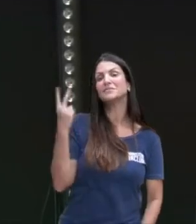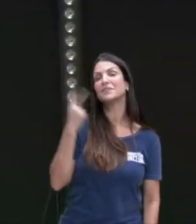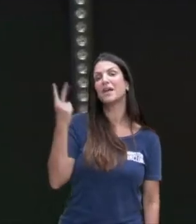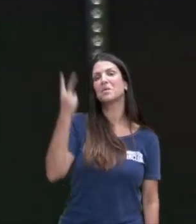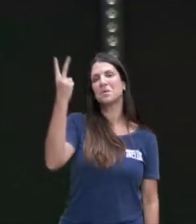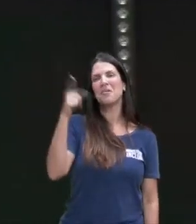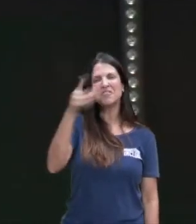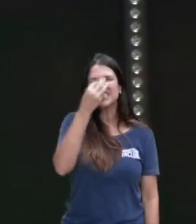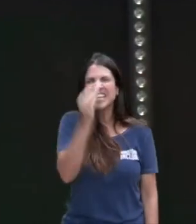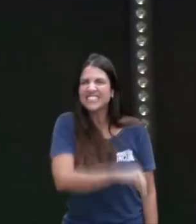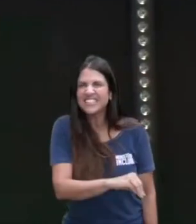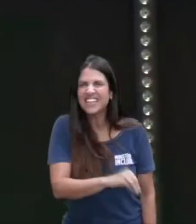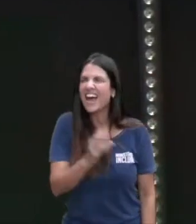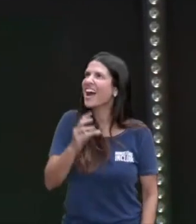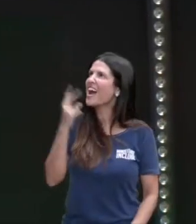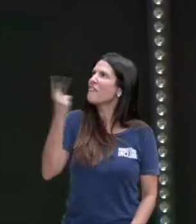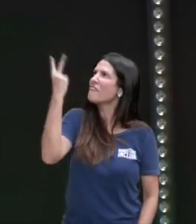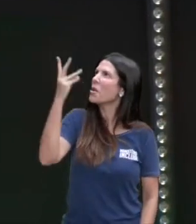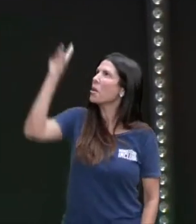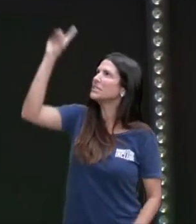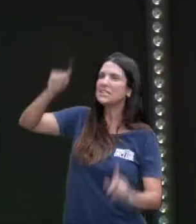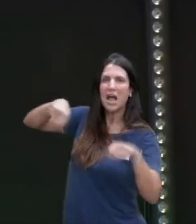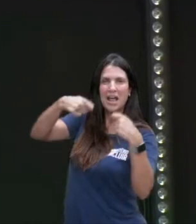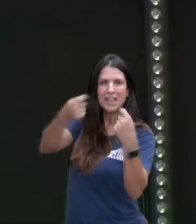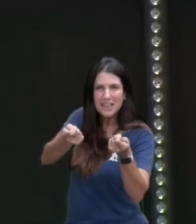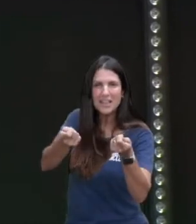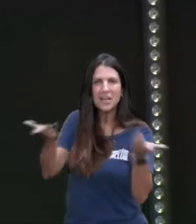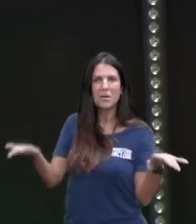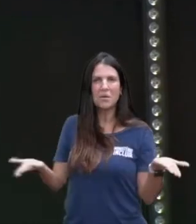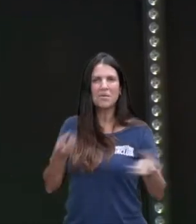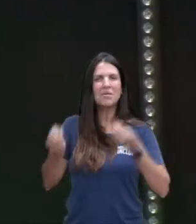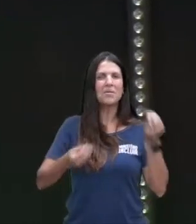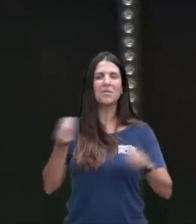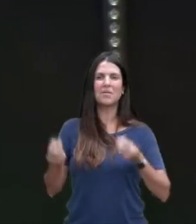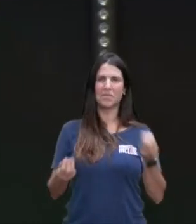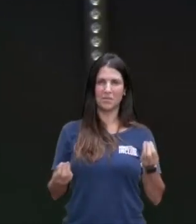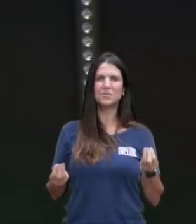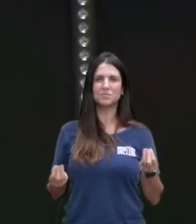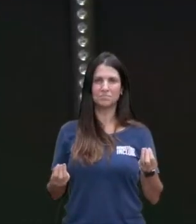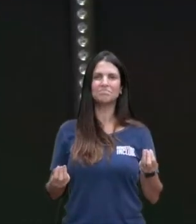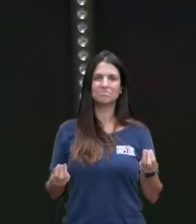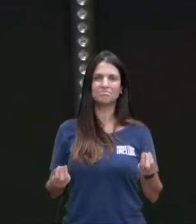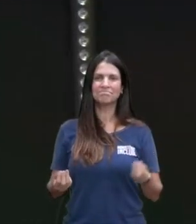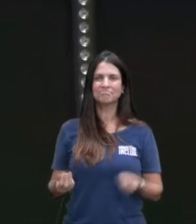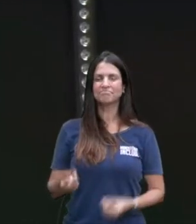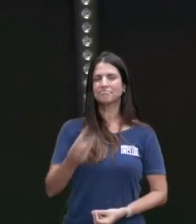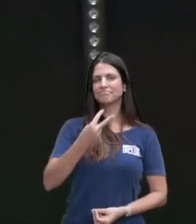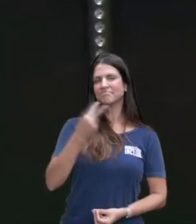e você vai rejeitar o valor que Deus te deu você vai desacreditada de quem é o teu